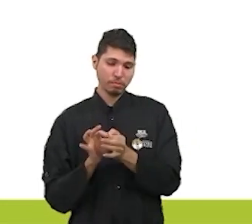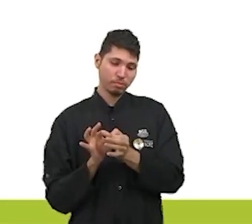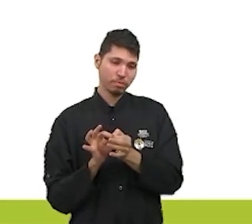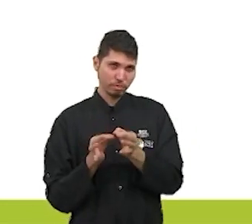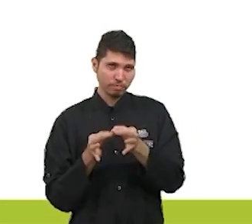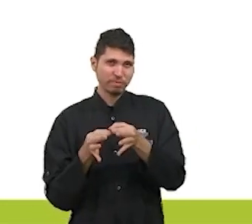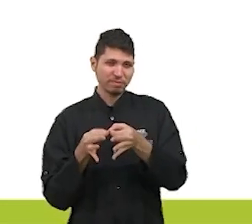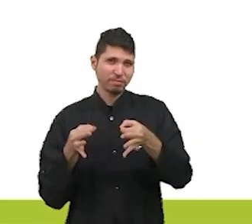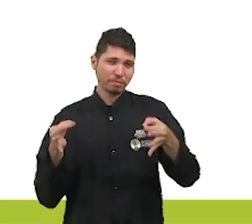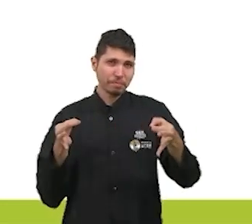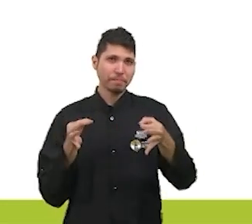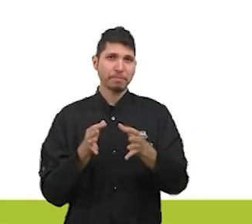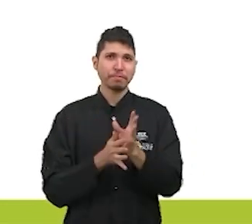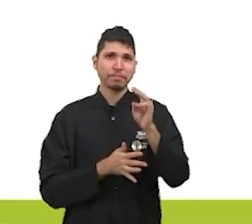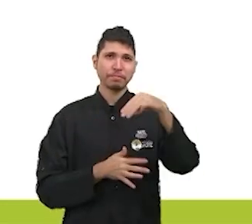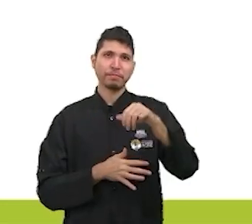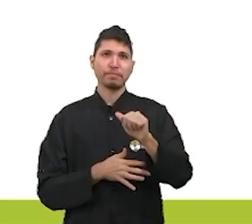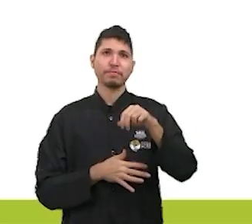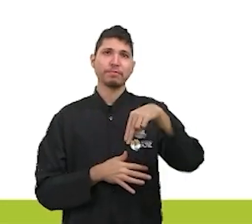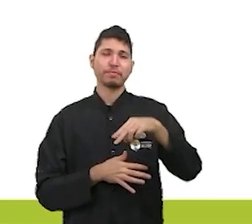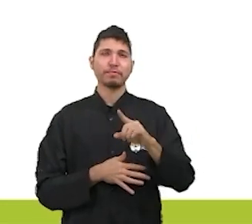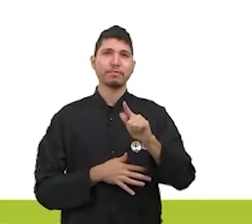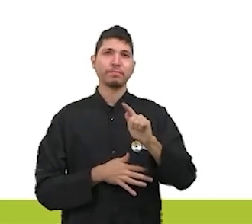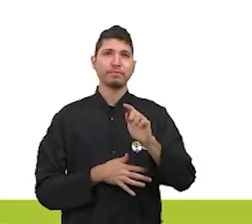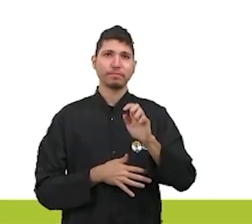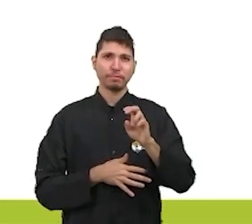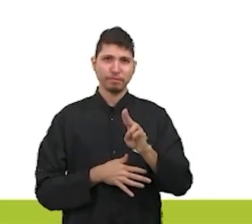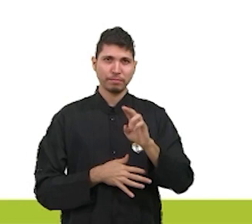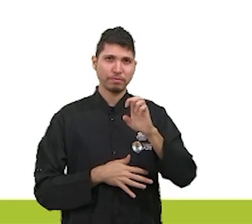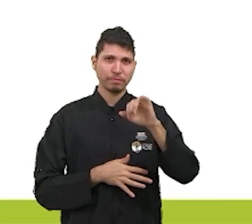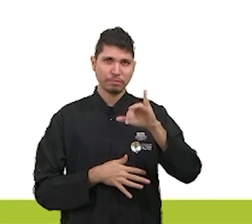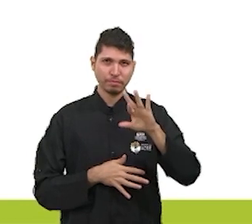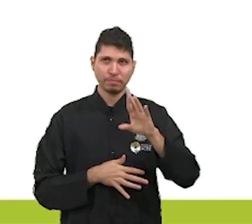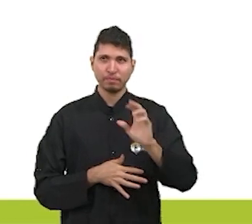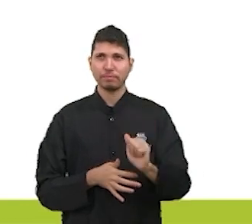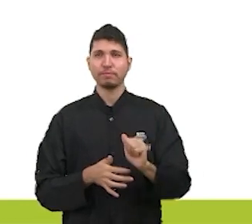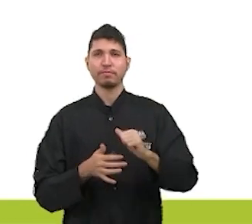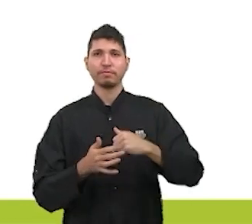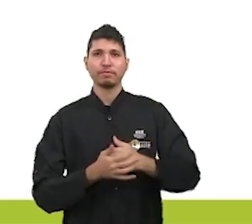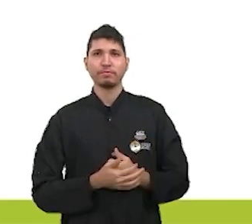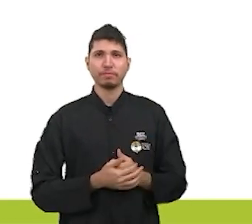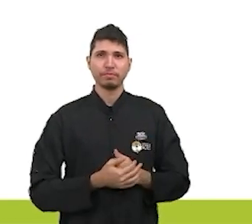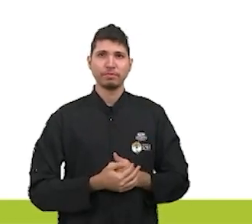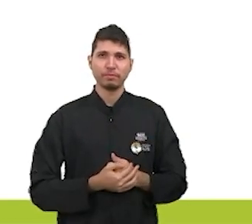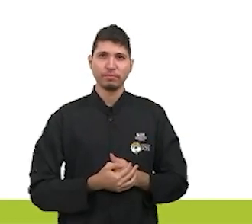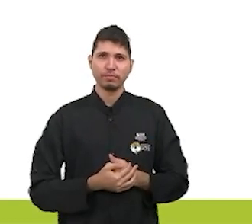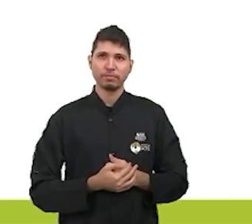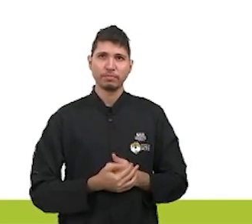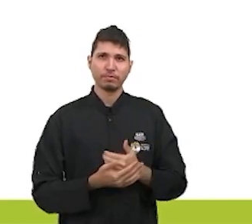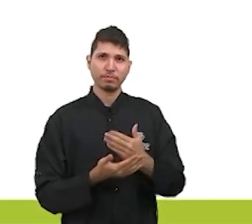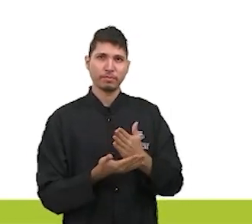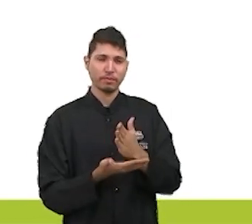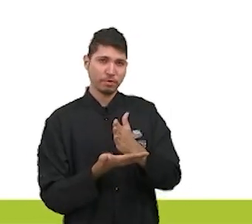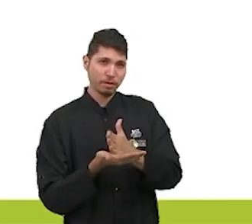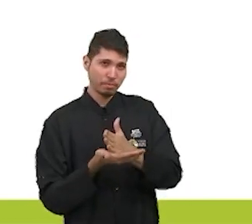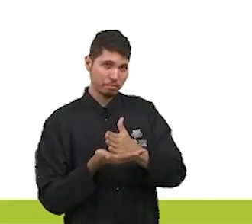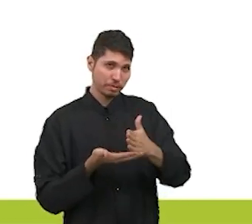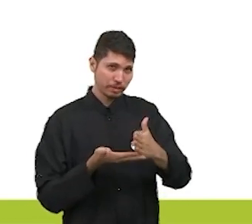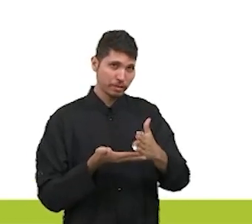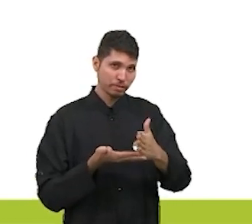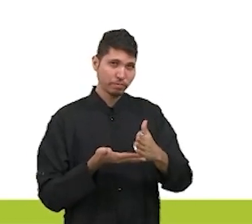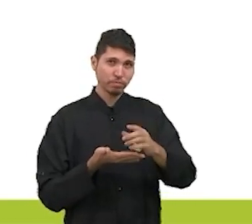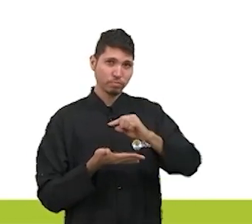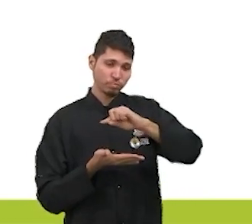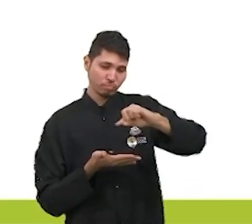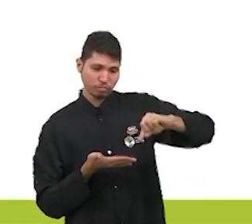centro dela até essa superfície aqui, onde ele fixa ela para formar a metade da circunferência, né? Porque é só a metade, né? Tá bom?